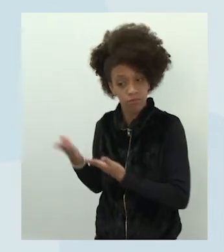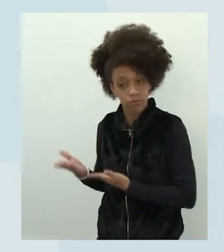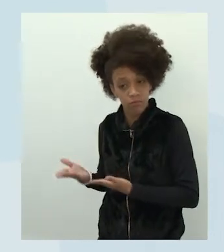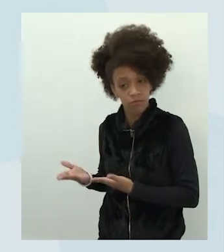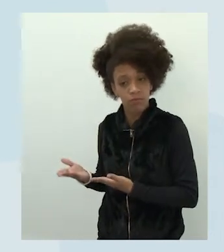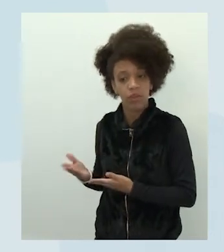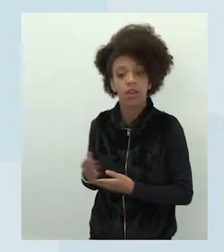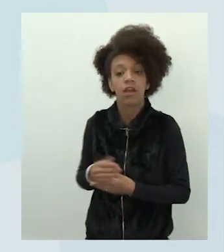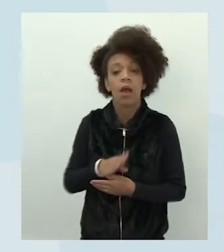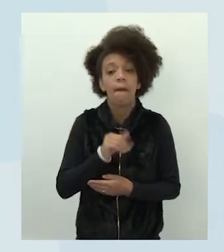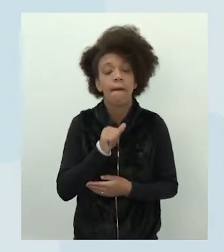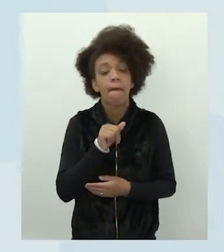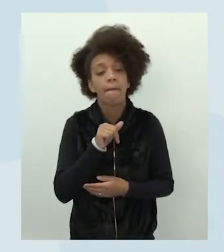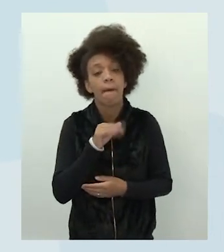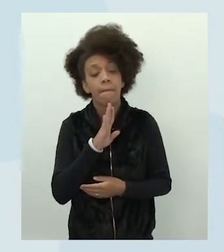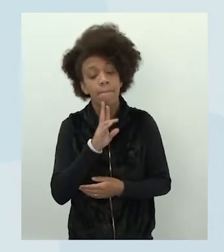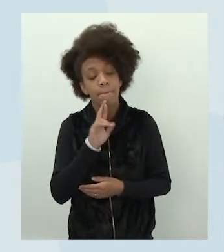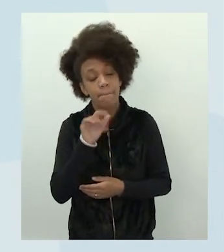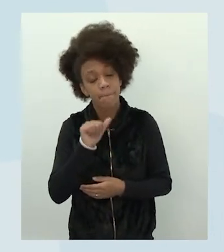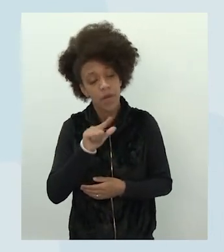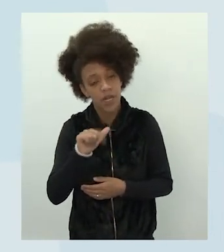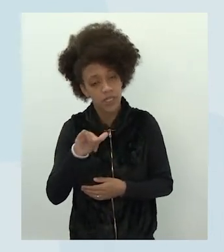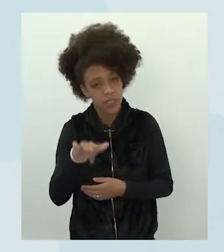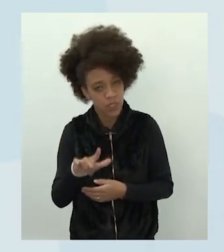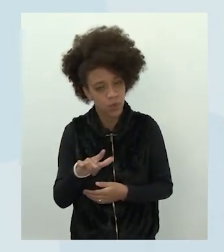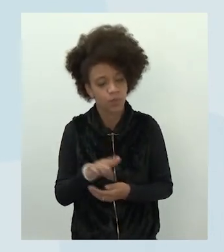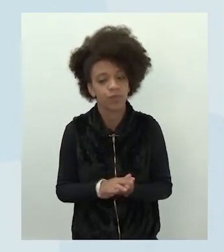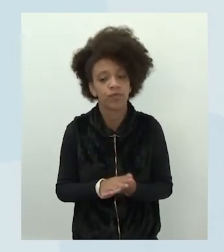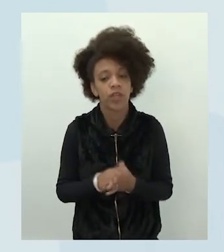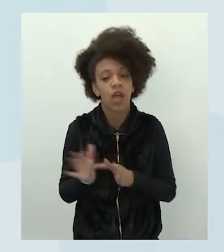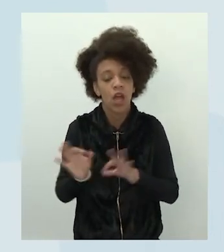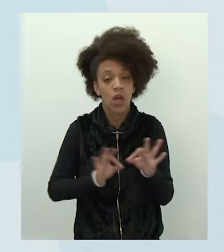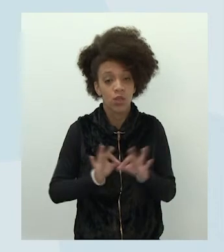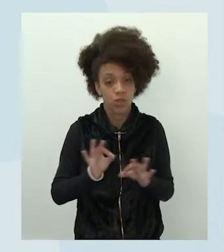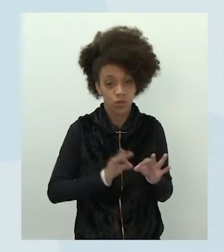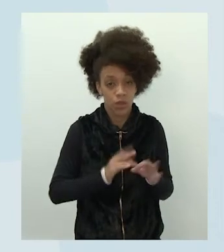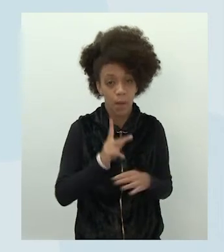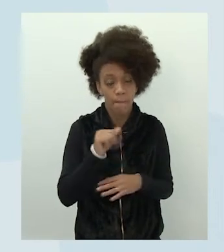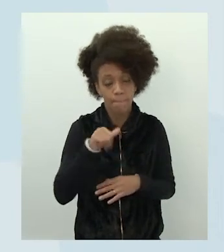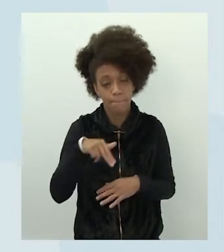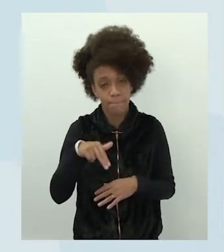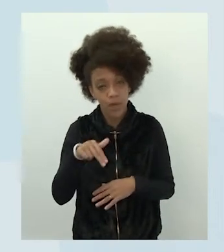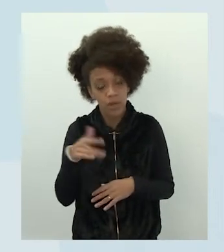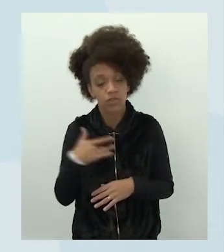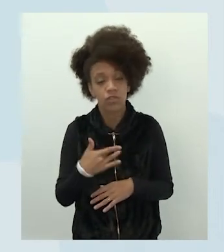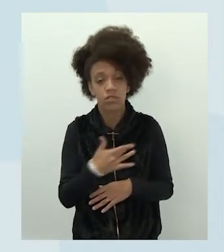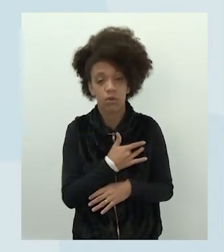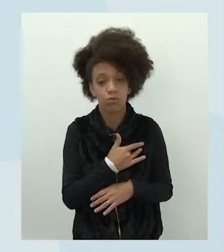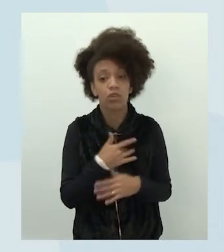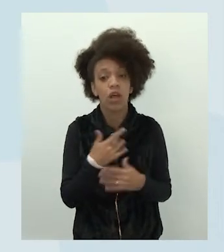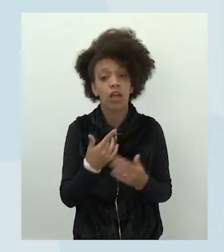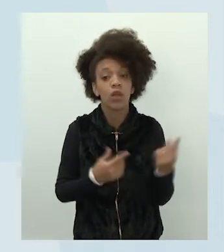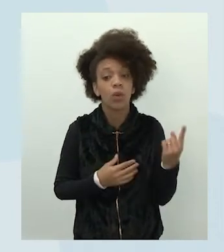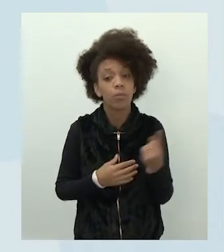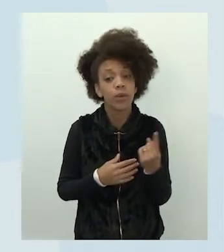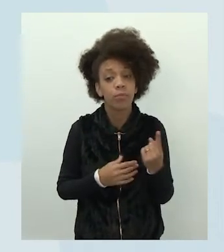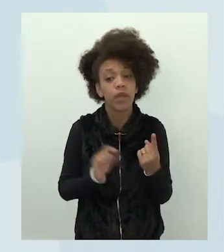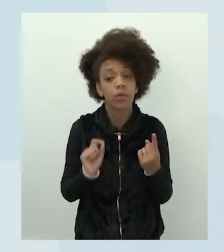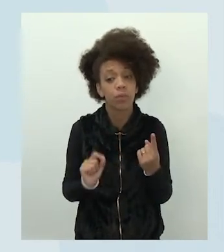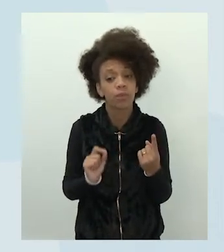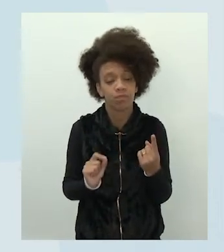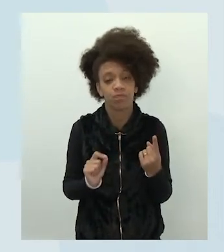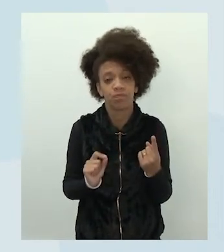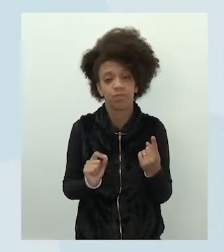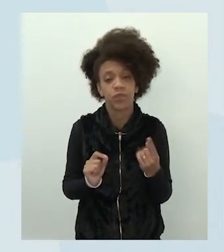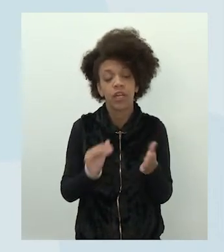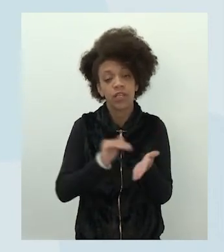Z. Parro é das Organizações Pan-Americanas de Saúde e o primeiro é